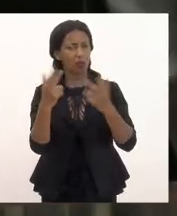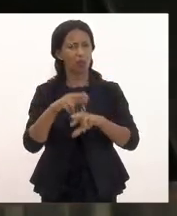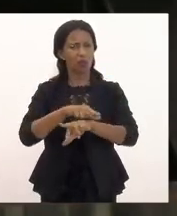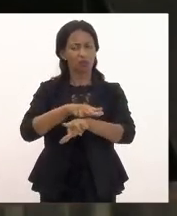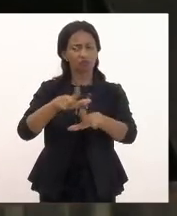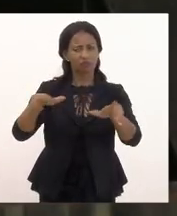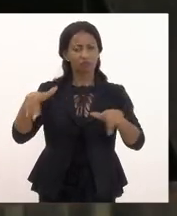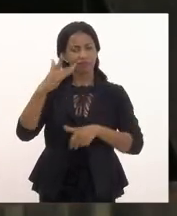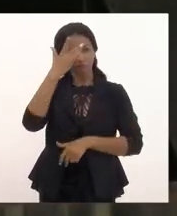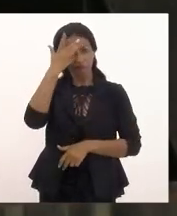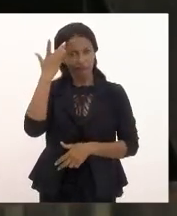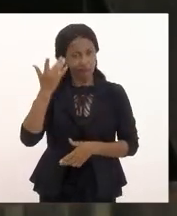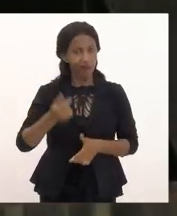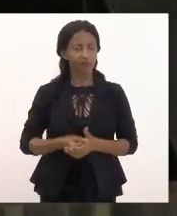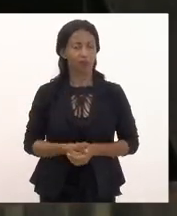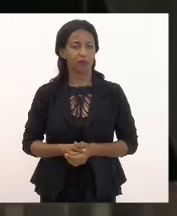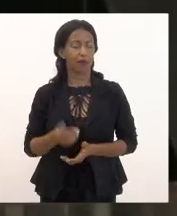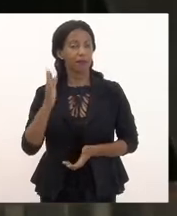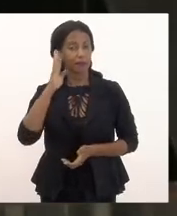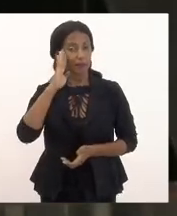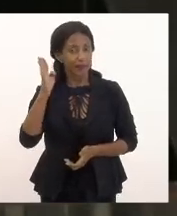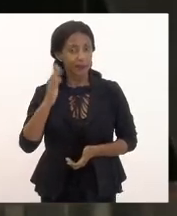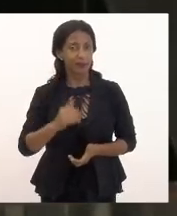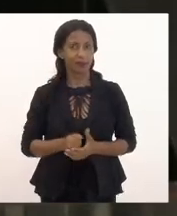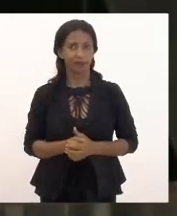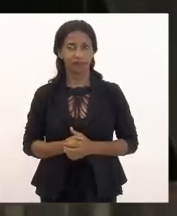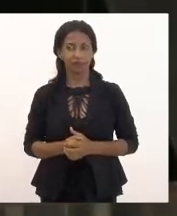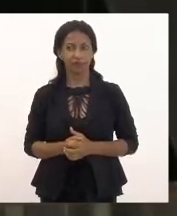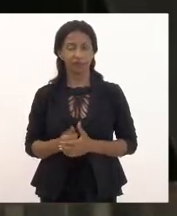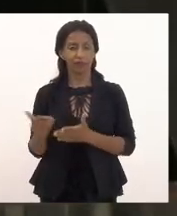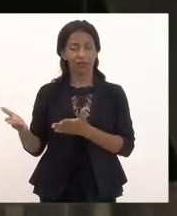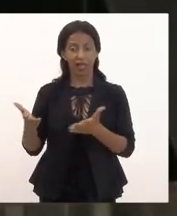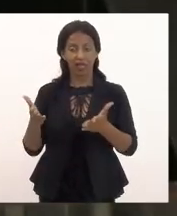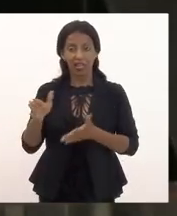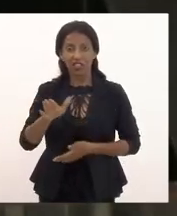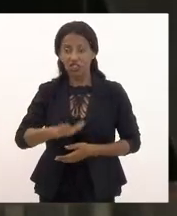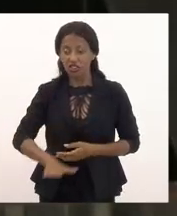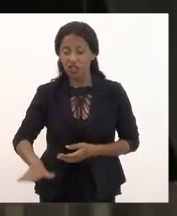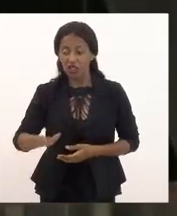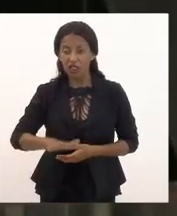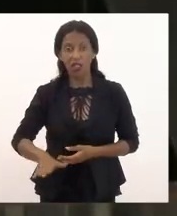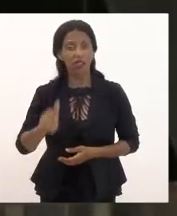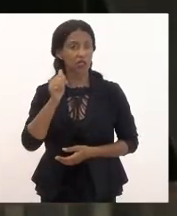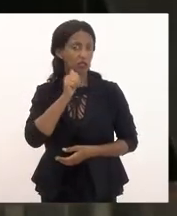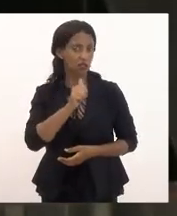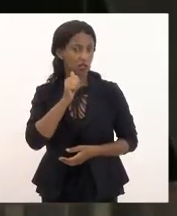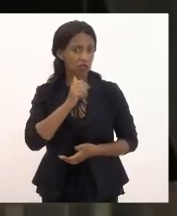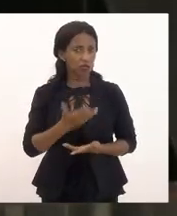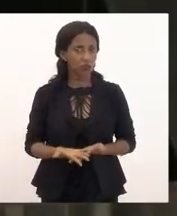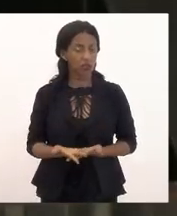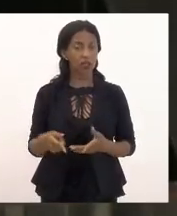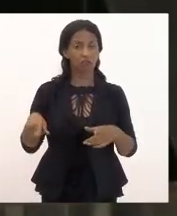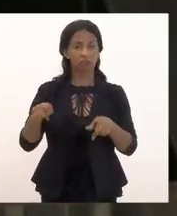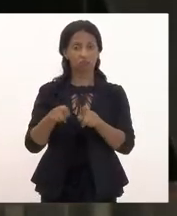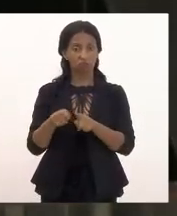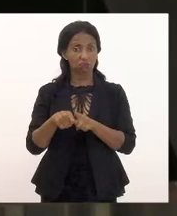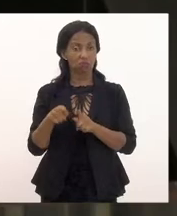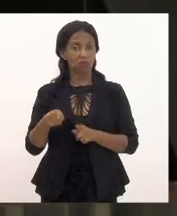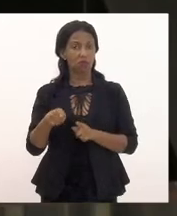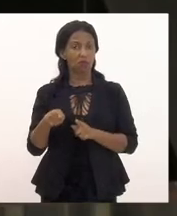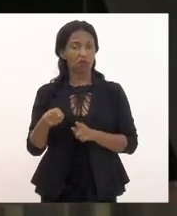várias pessoas, presidente, principalmente das crianças e das mulheres, inclusive com